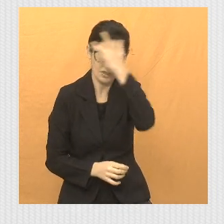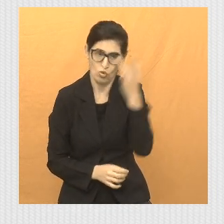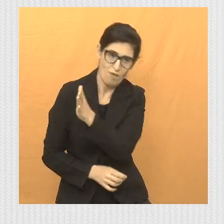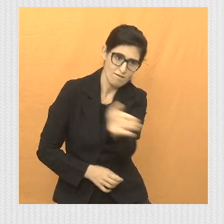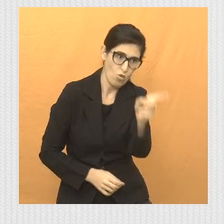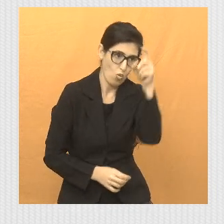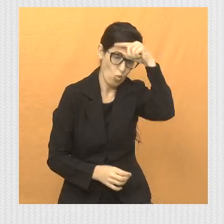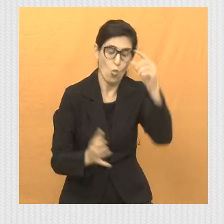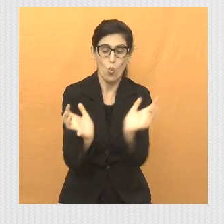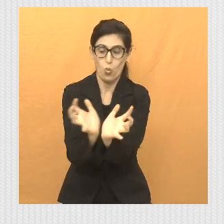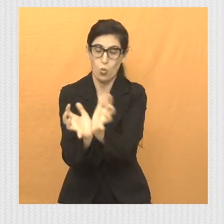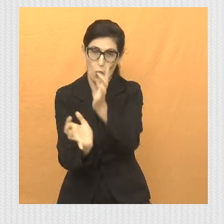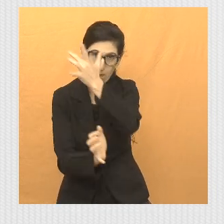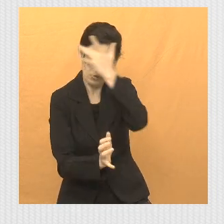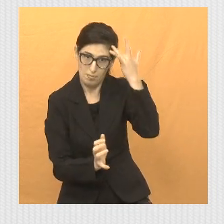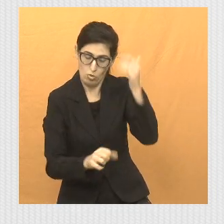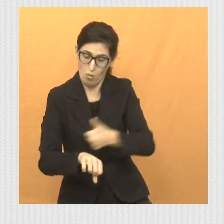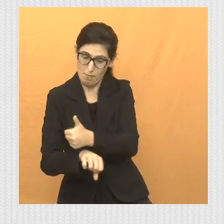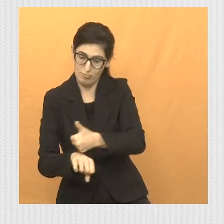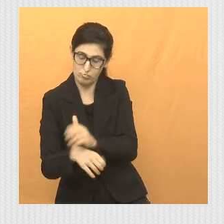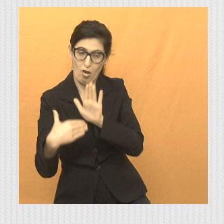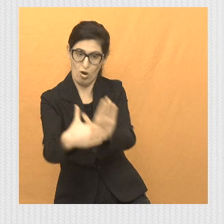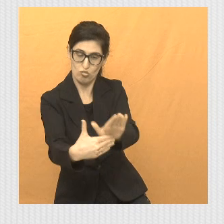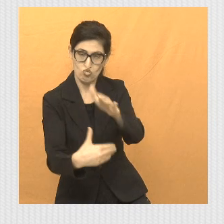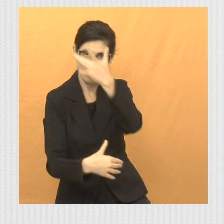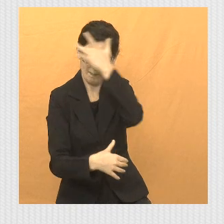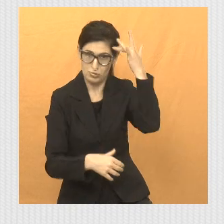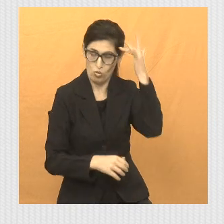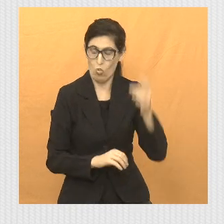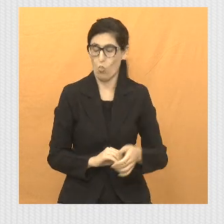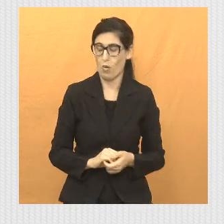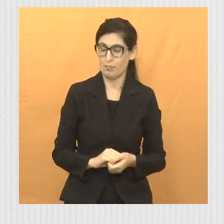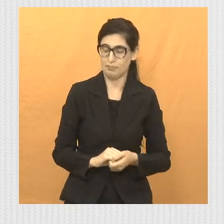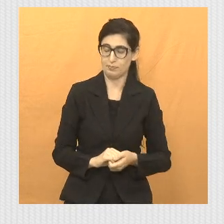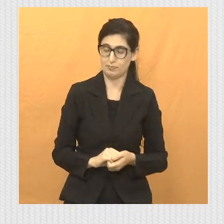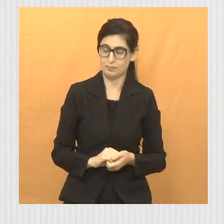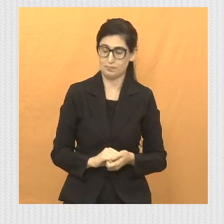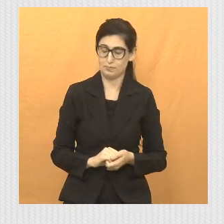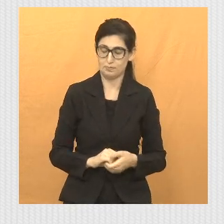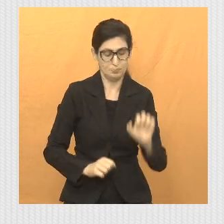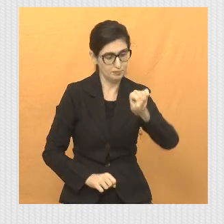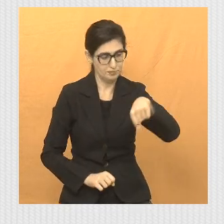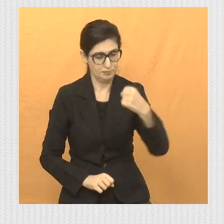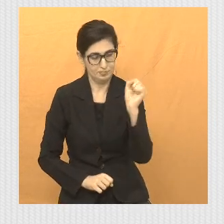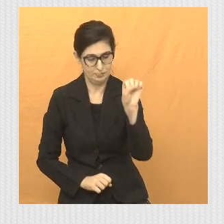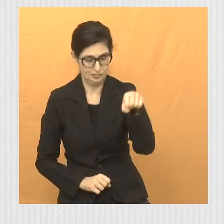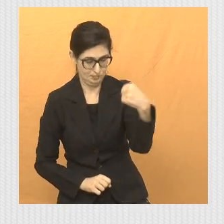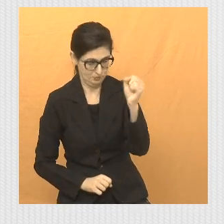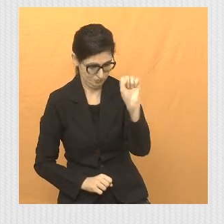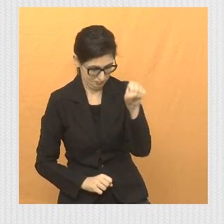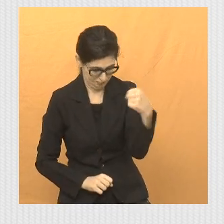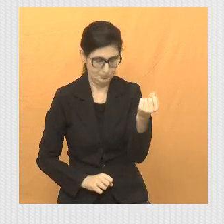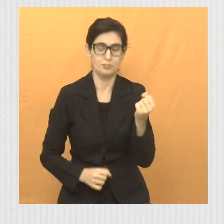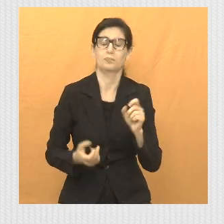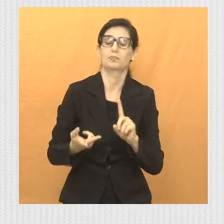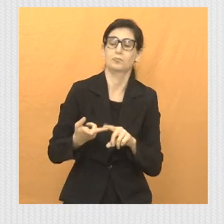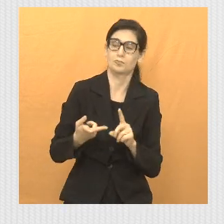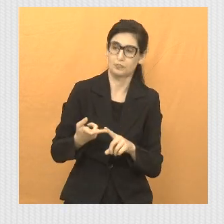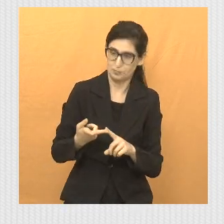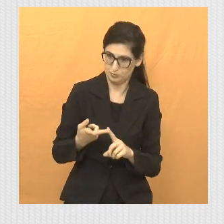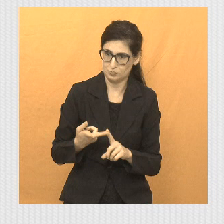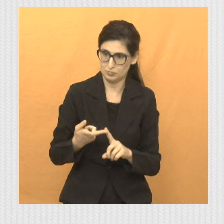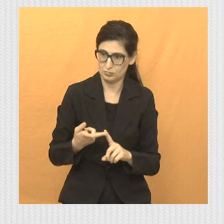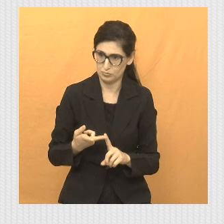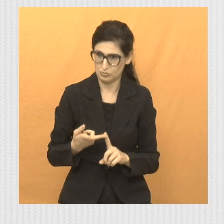por essas equipes. Próximo slide. Com relação à fisioterapia contratada, a nossa